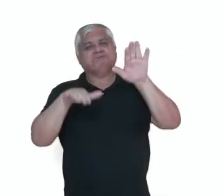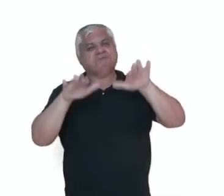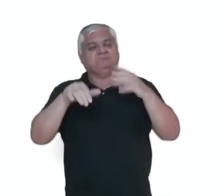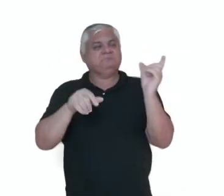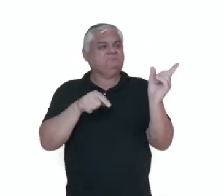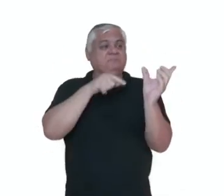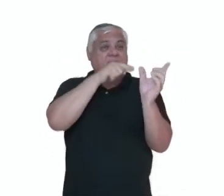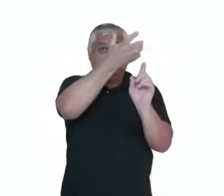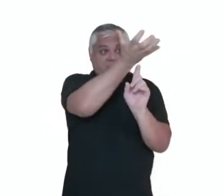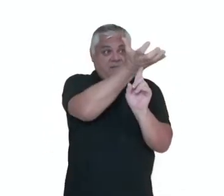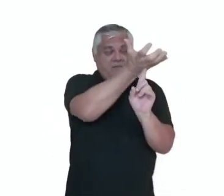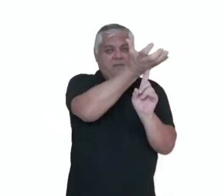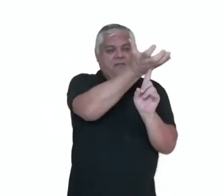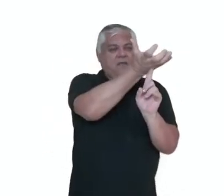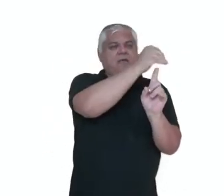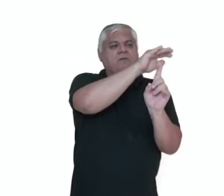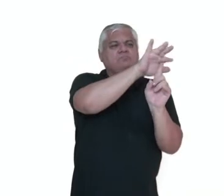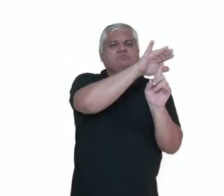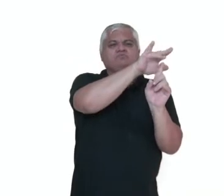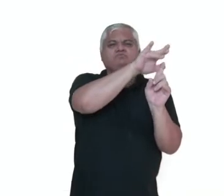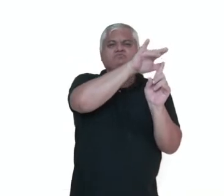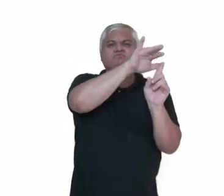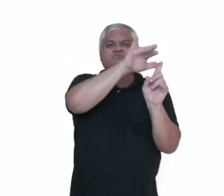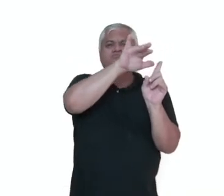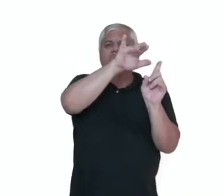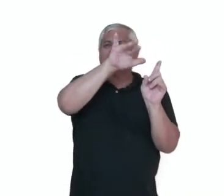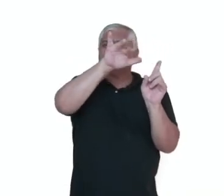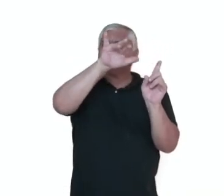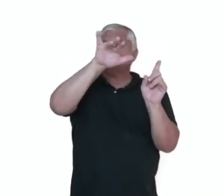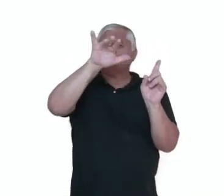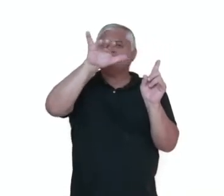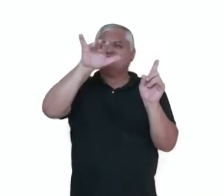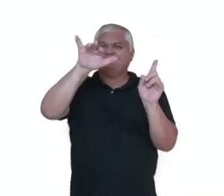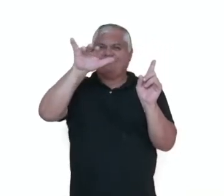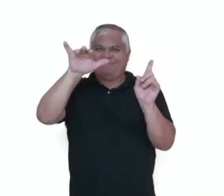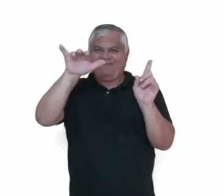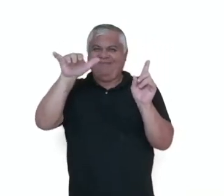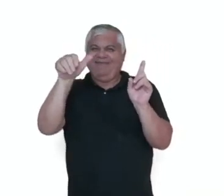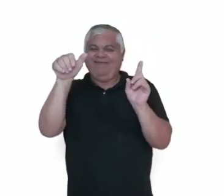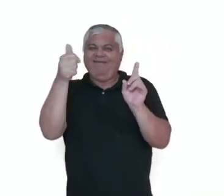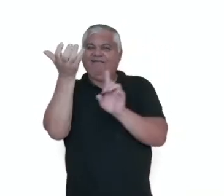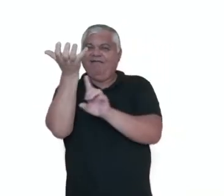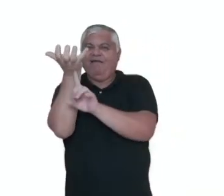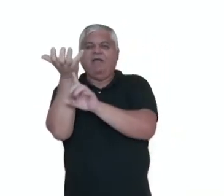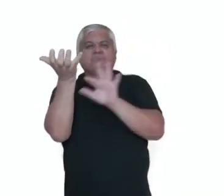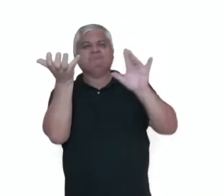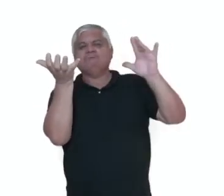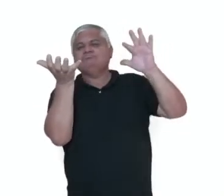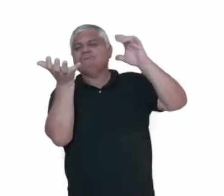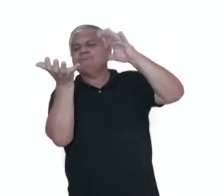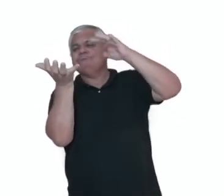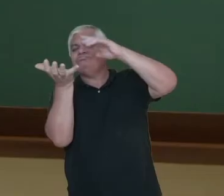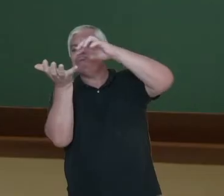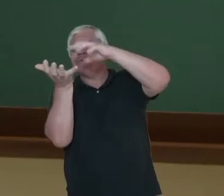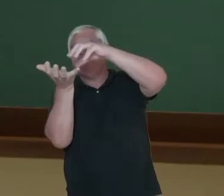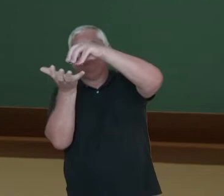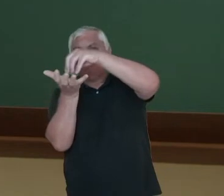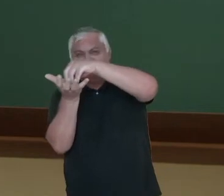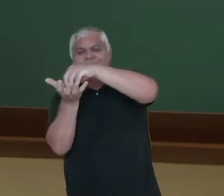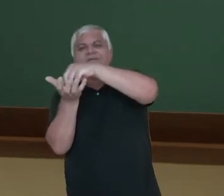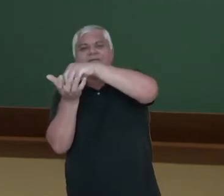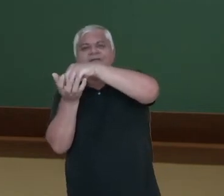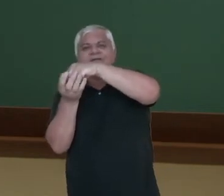né? Esse esporófito masculino vai voar, né, o grão de pólen voa com o vento, até o esporófito feminino, que a gente chama,